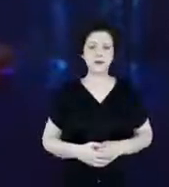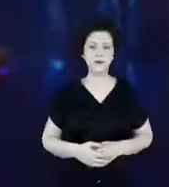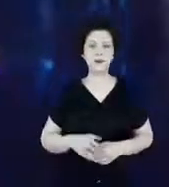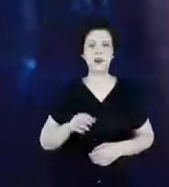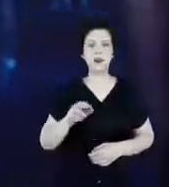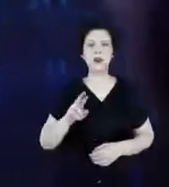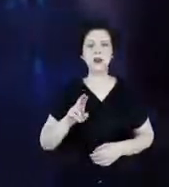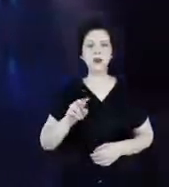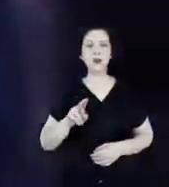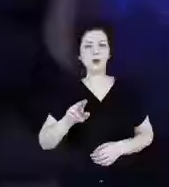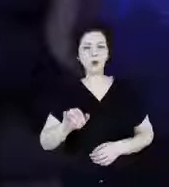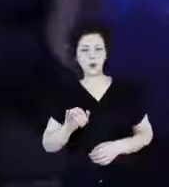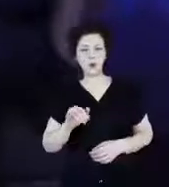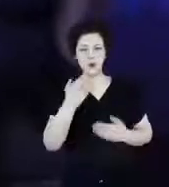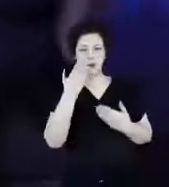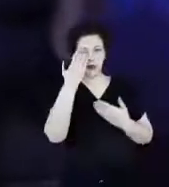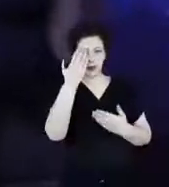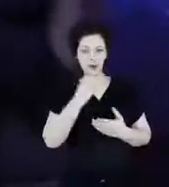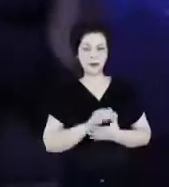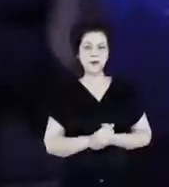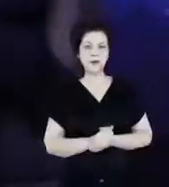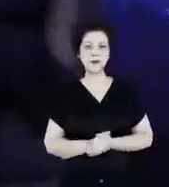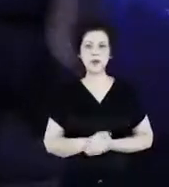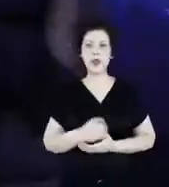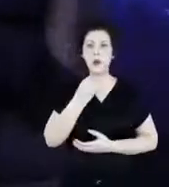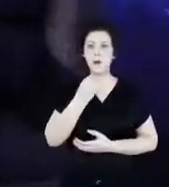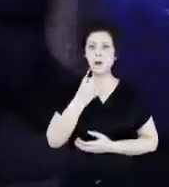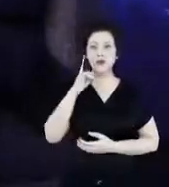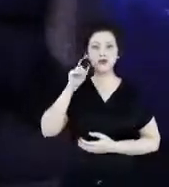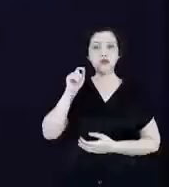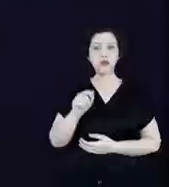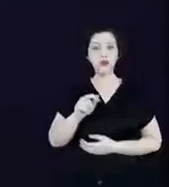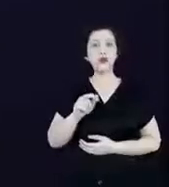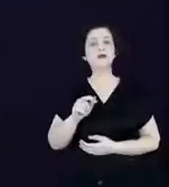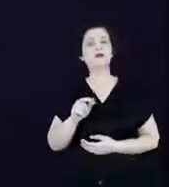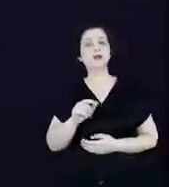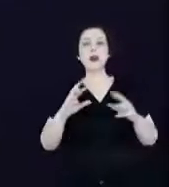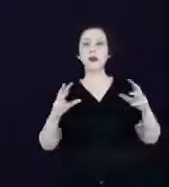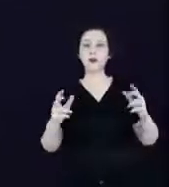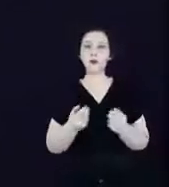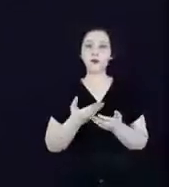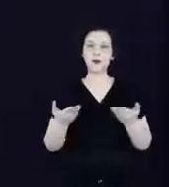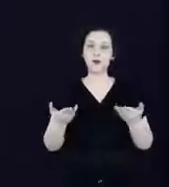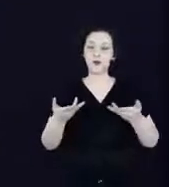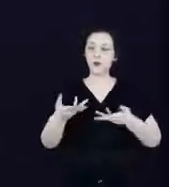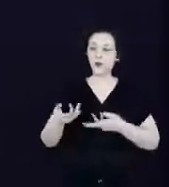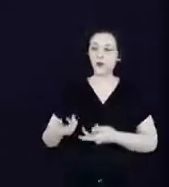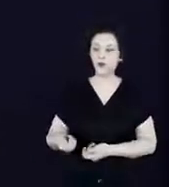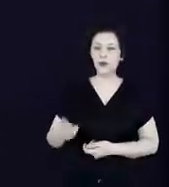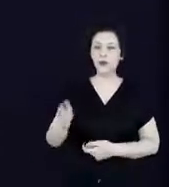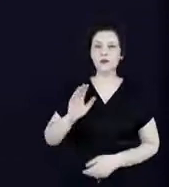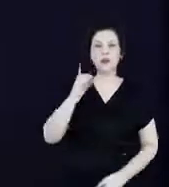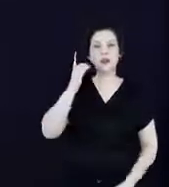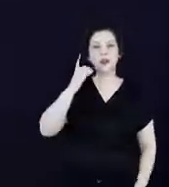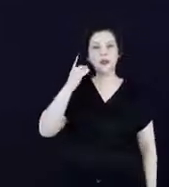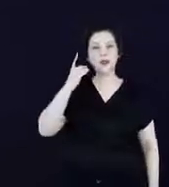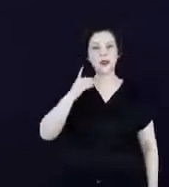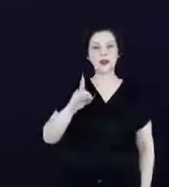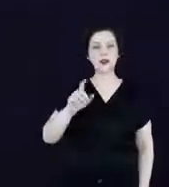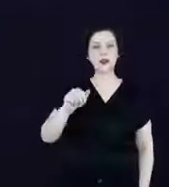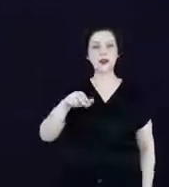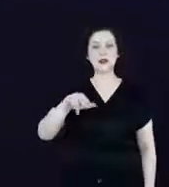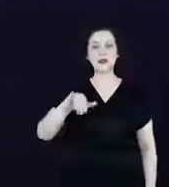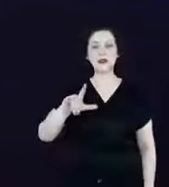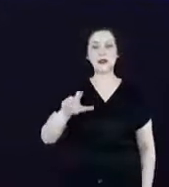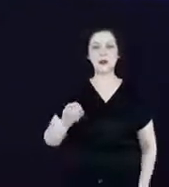ouvir um pouquinho. Bom dia a todos. Bom dia, Gustavo. Obrigado pelo convite. Cumprimentar aqui o deputado Danilo,